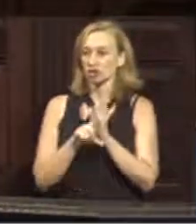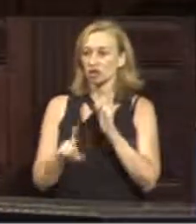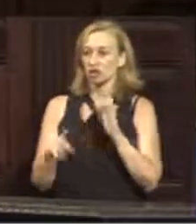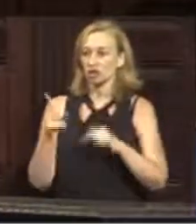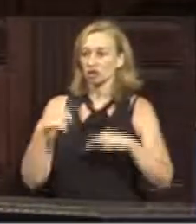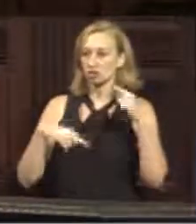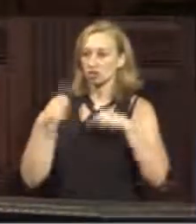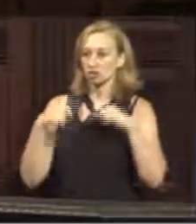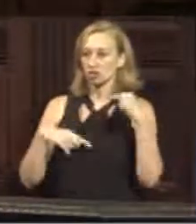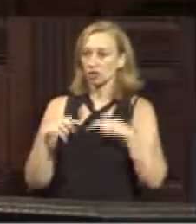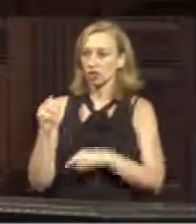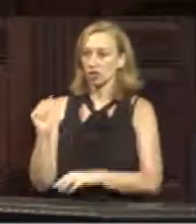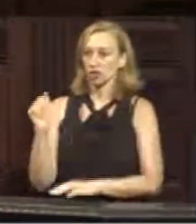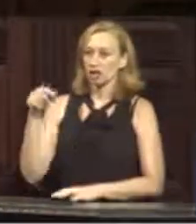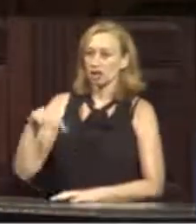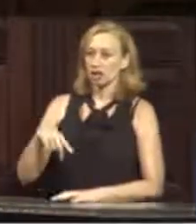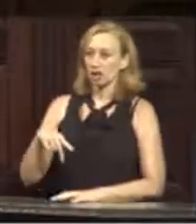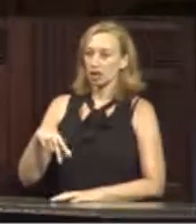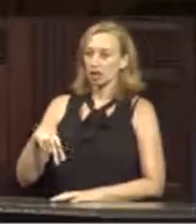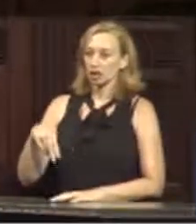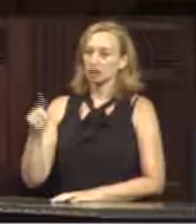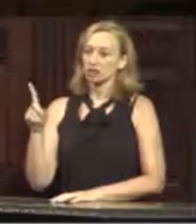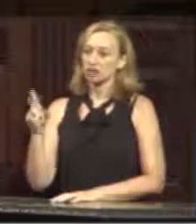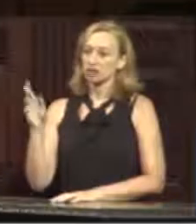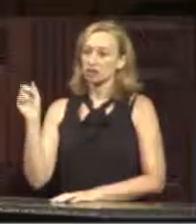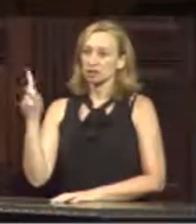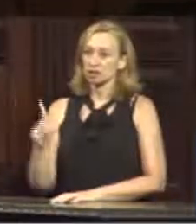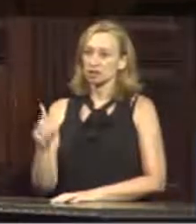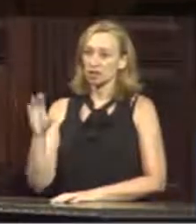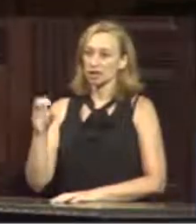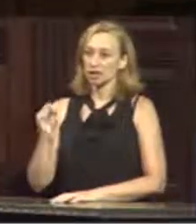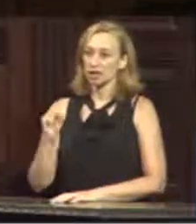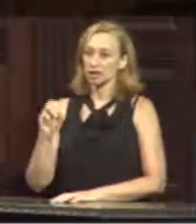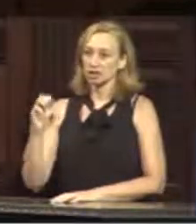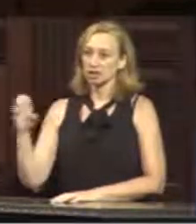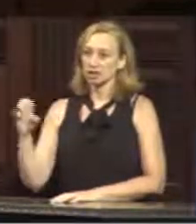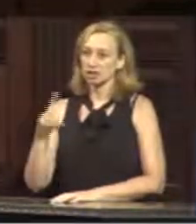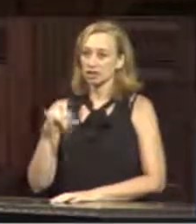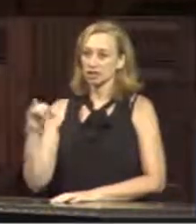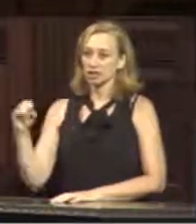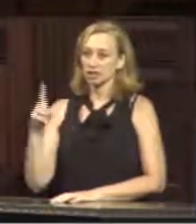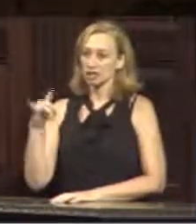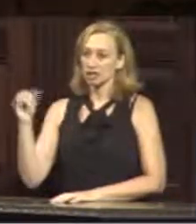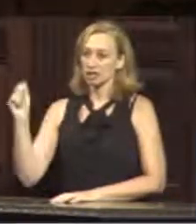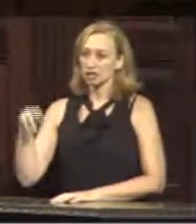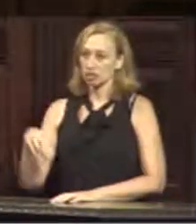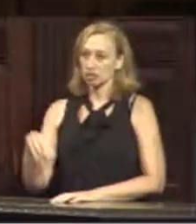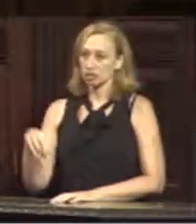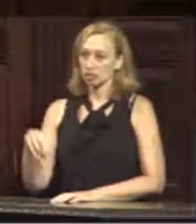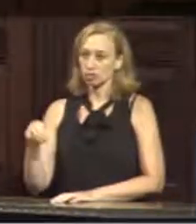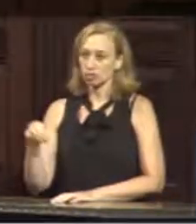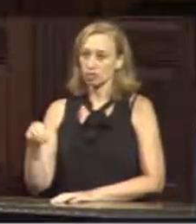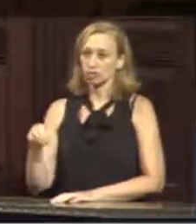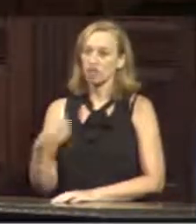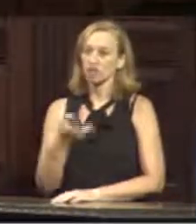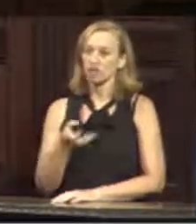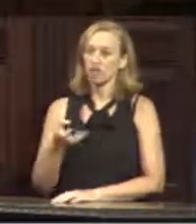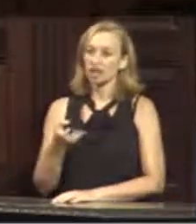André Siciliano, que quer que o Repetro SPED se